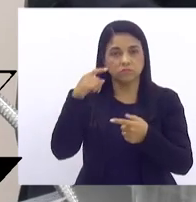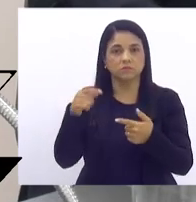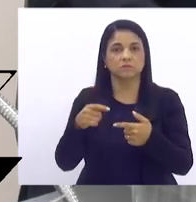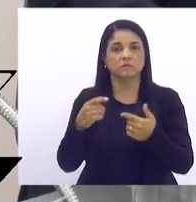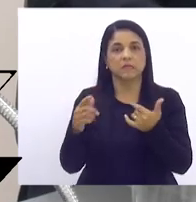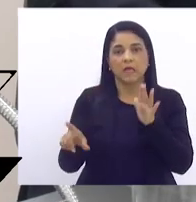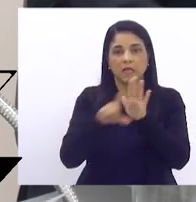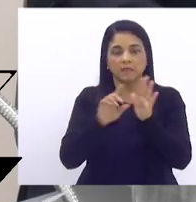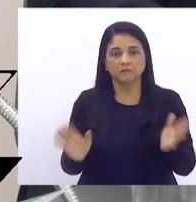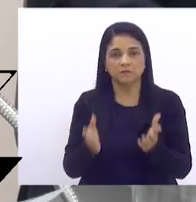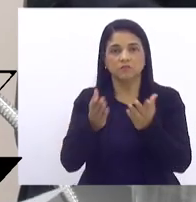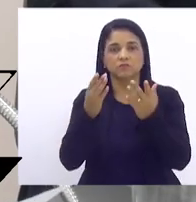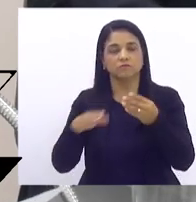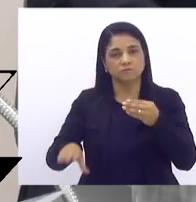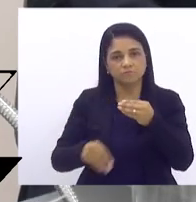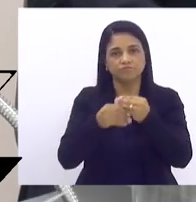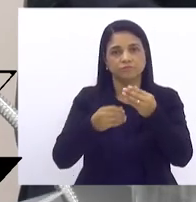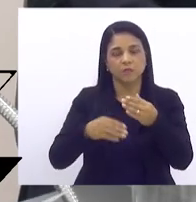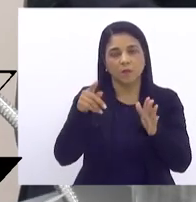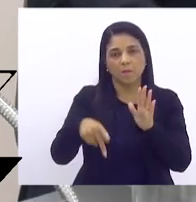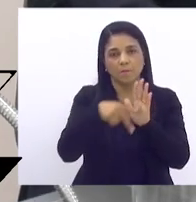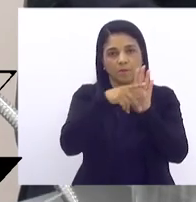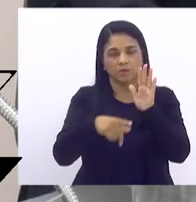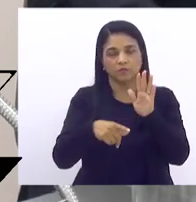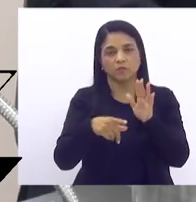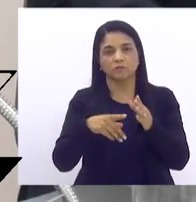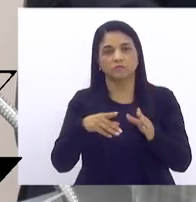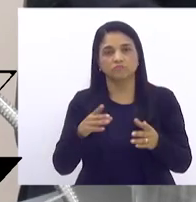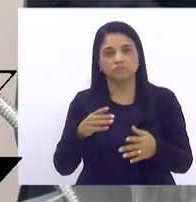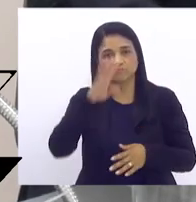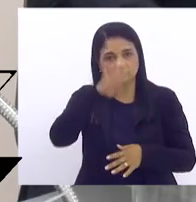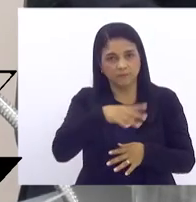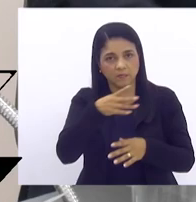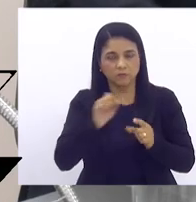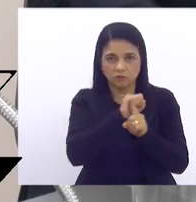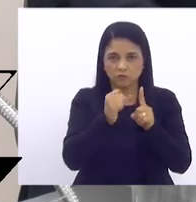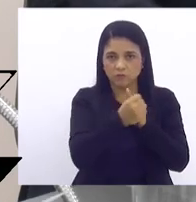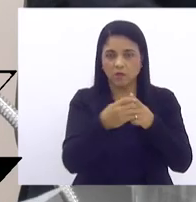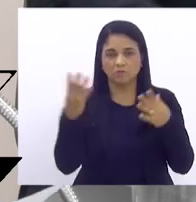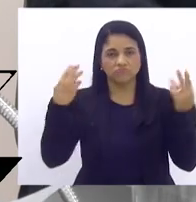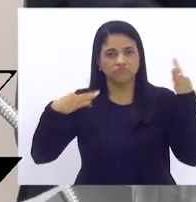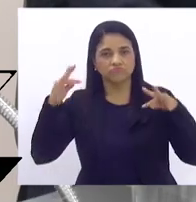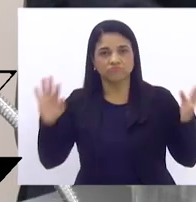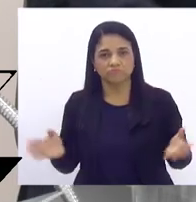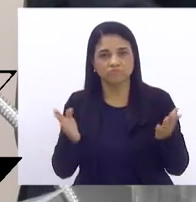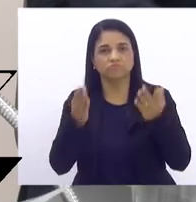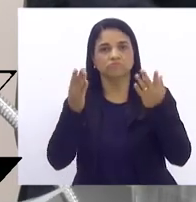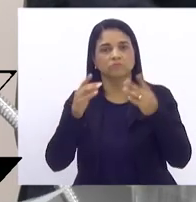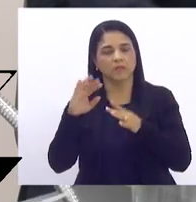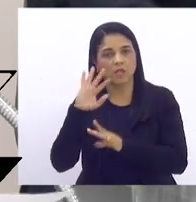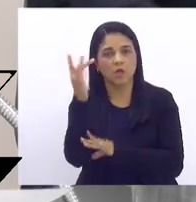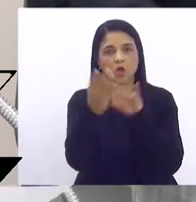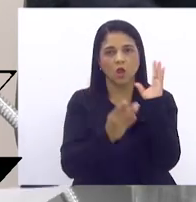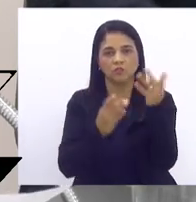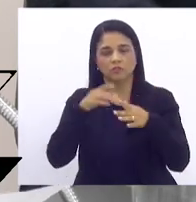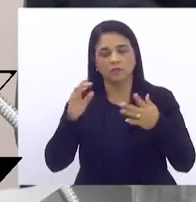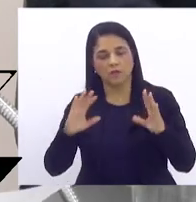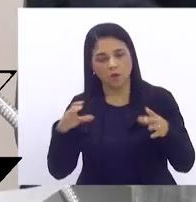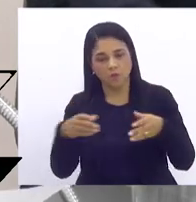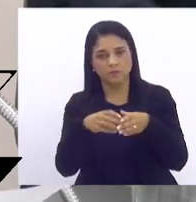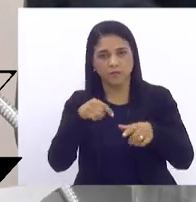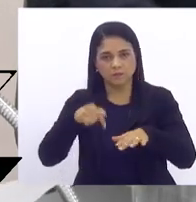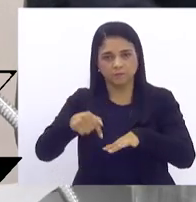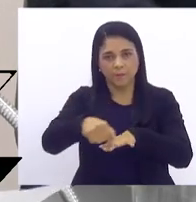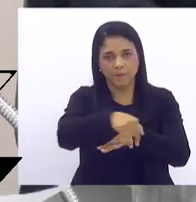de incentivo, apoiar a implementação de projetos comunitários, agrário e social, incentivar o turismo cultural e ecológico a fim de viabilizar as comunidades remanescentes. Depois